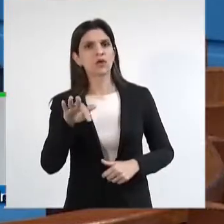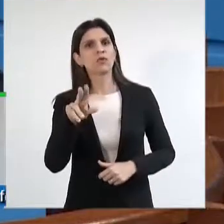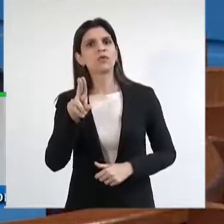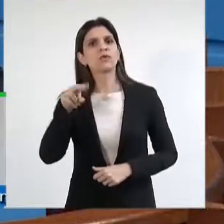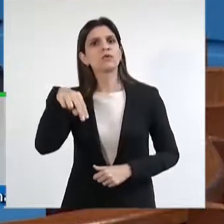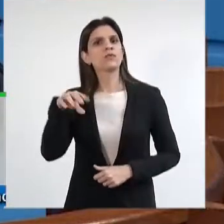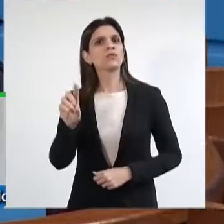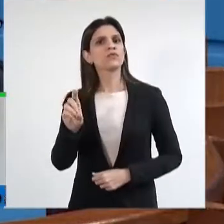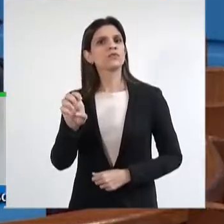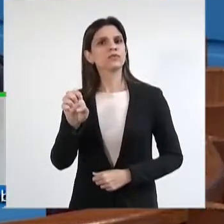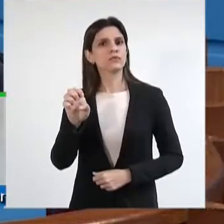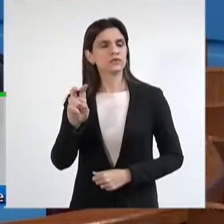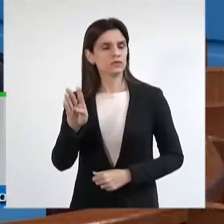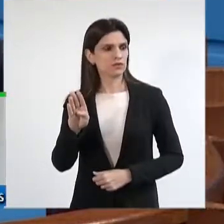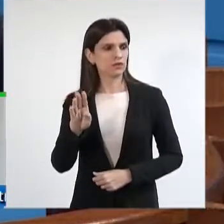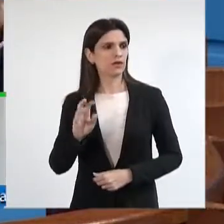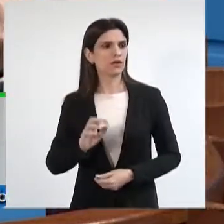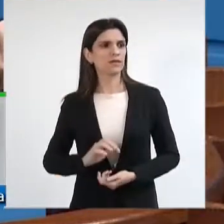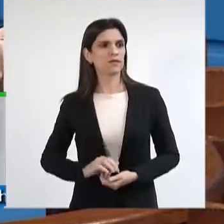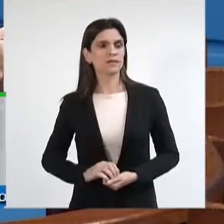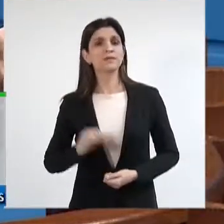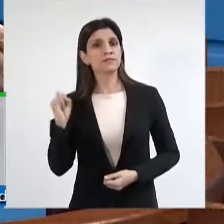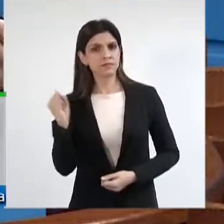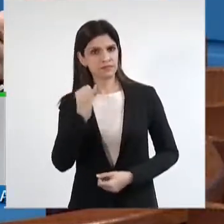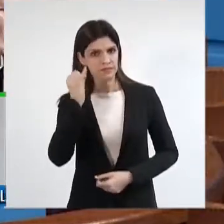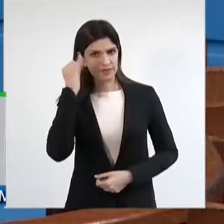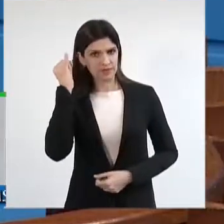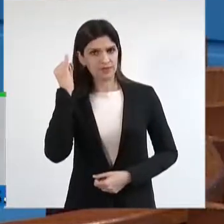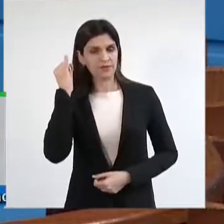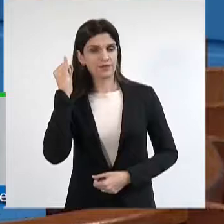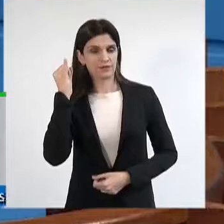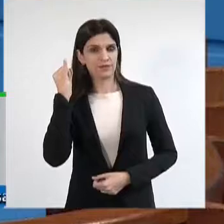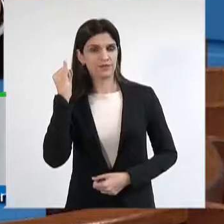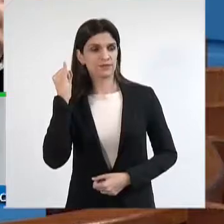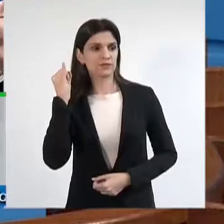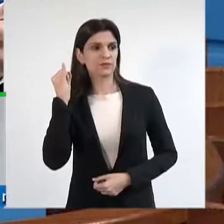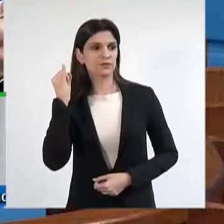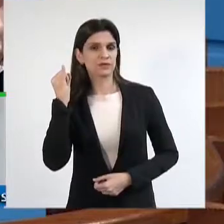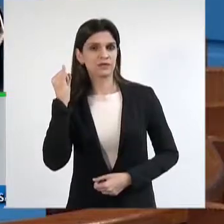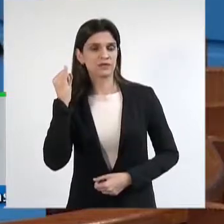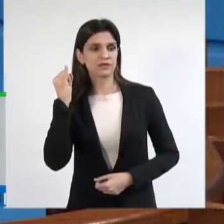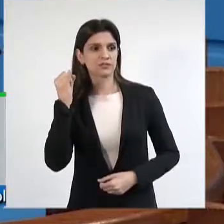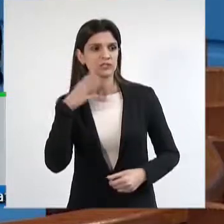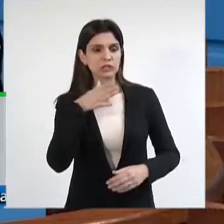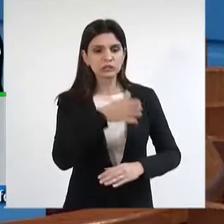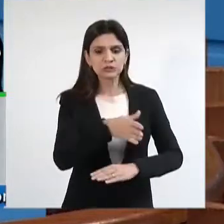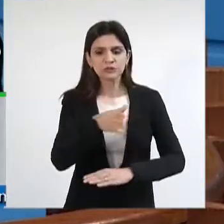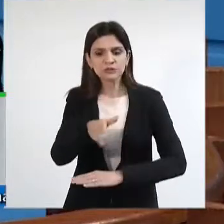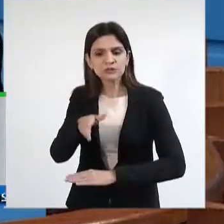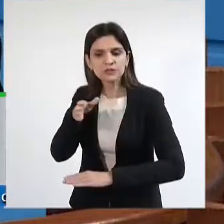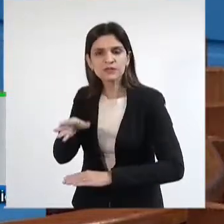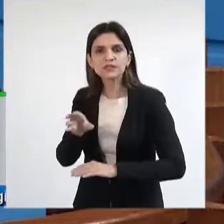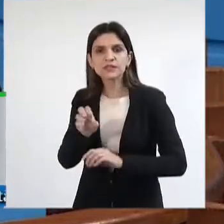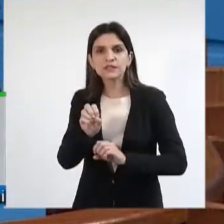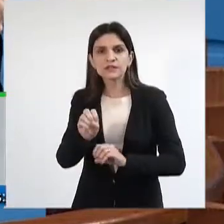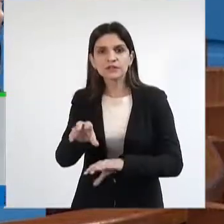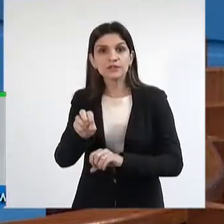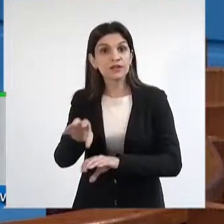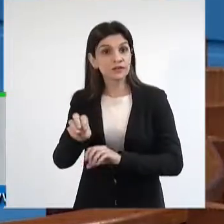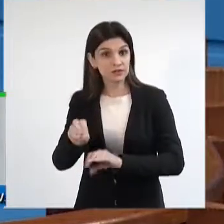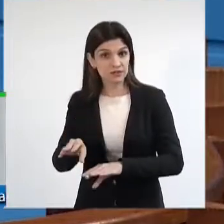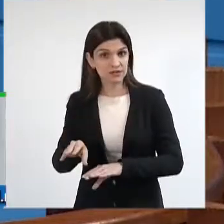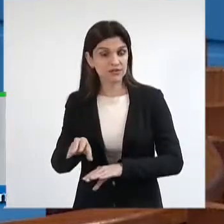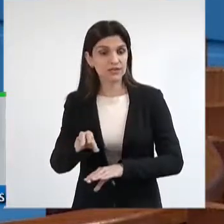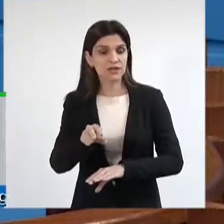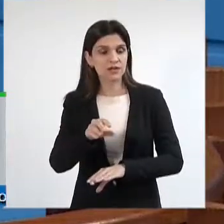Fundeb, ele foi muito importante, inclusive, no acesso à educação, contribuiu muito. Parte, deputado. Já